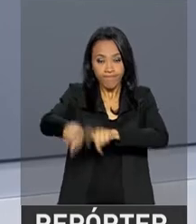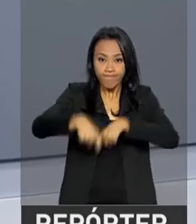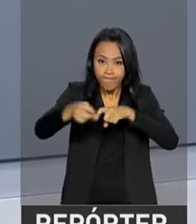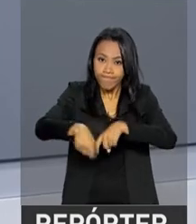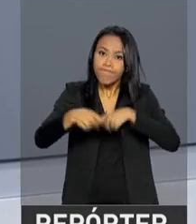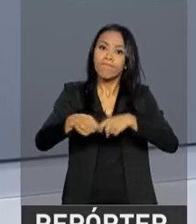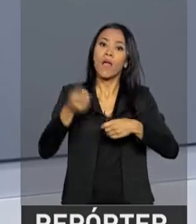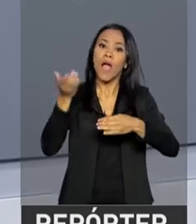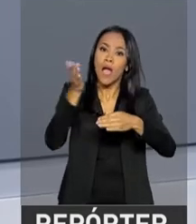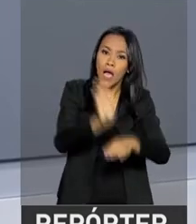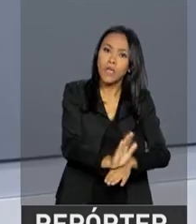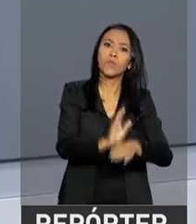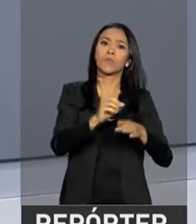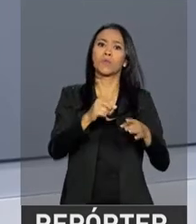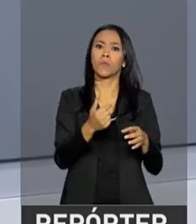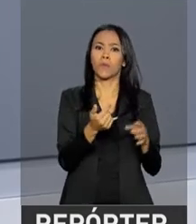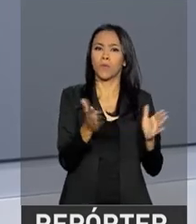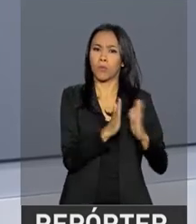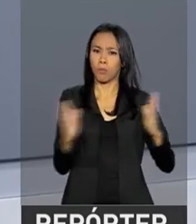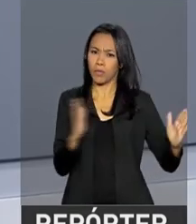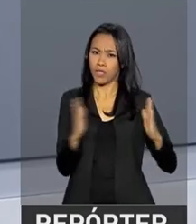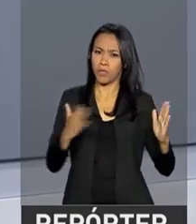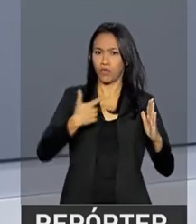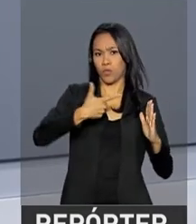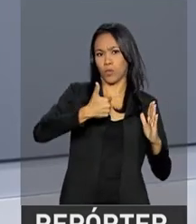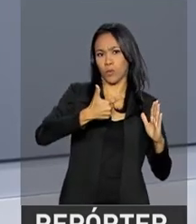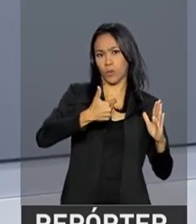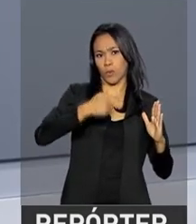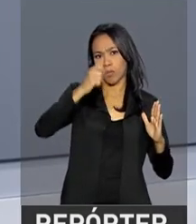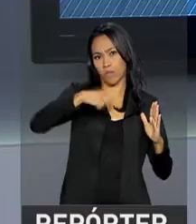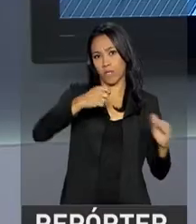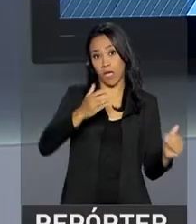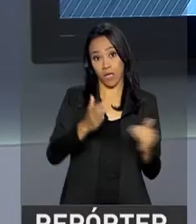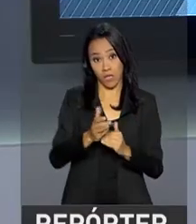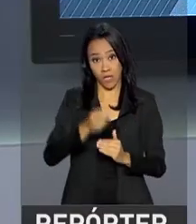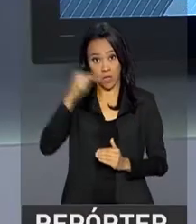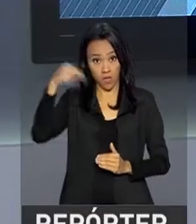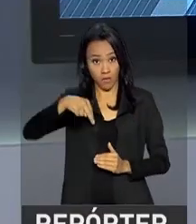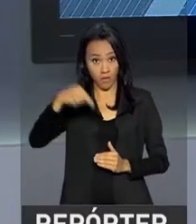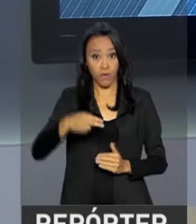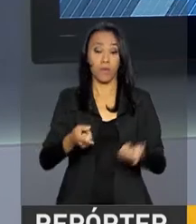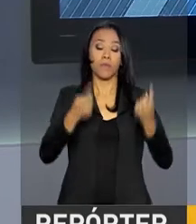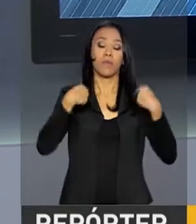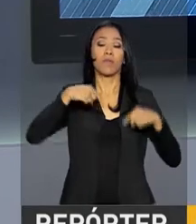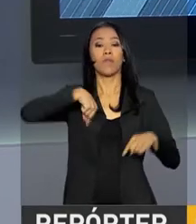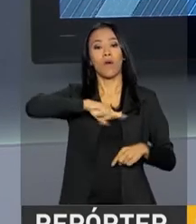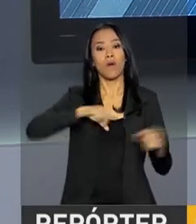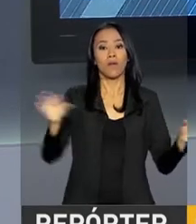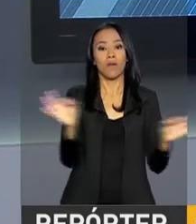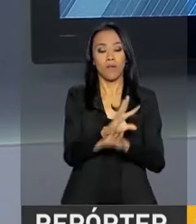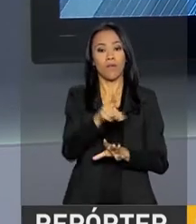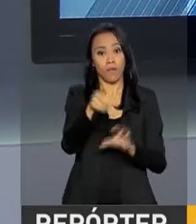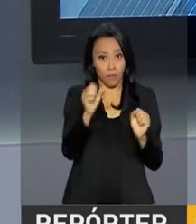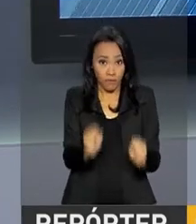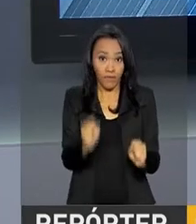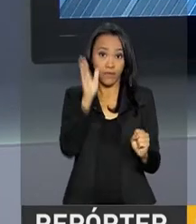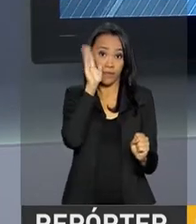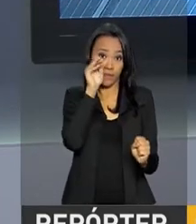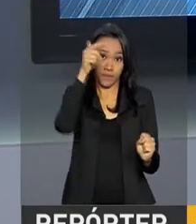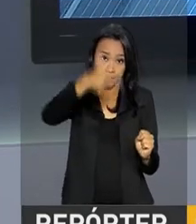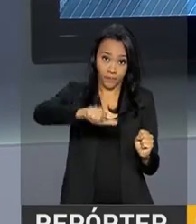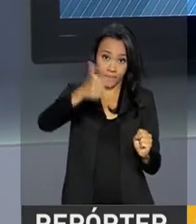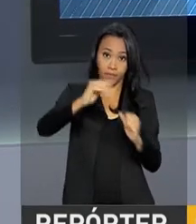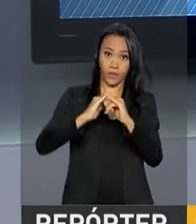da taxa acumulada em 12 meses até o mês de novembro nós ficamos por aqui você pode rever as reportagens no